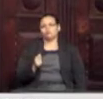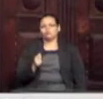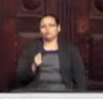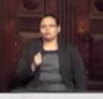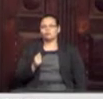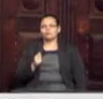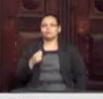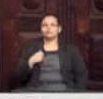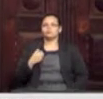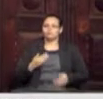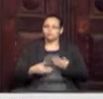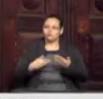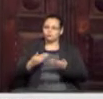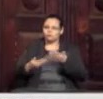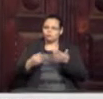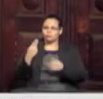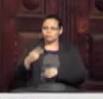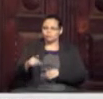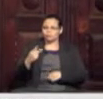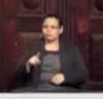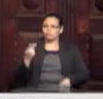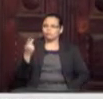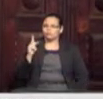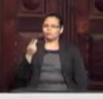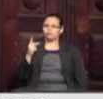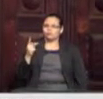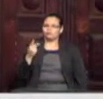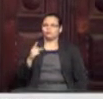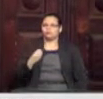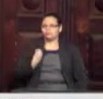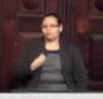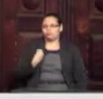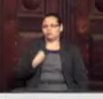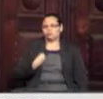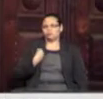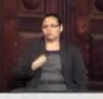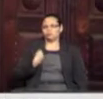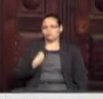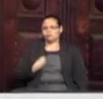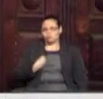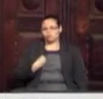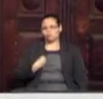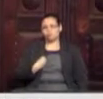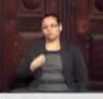ao longo da sua história de vida parlamentar